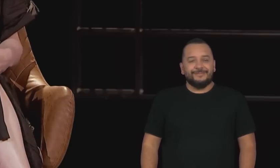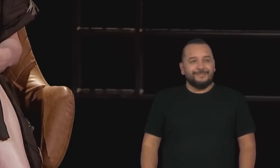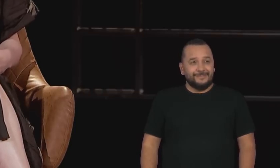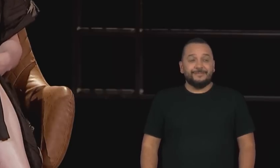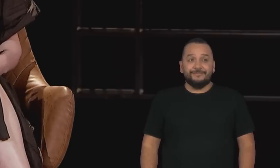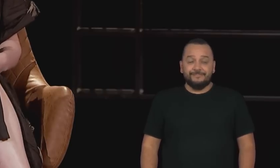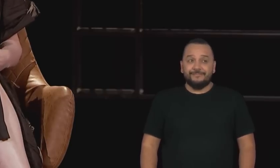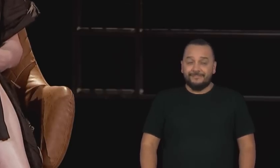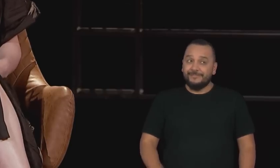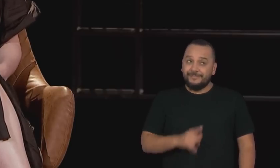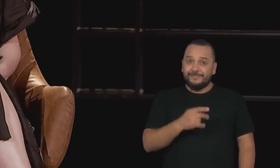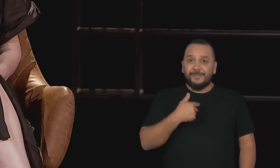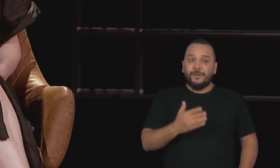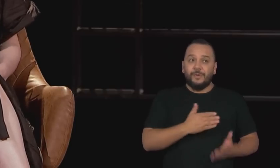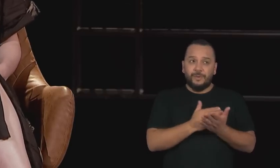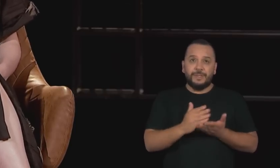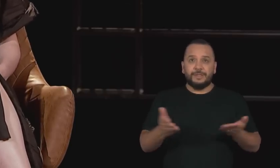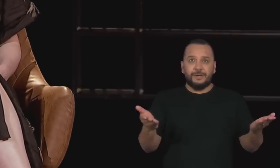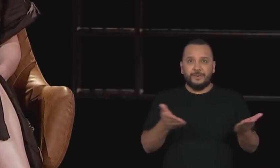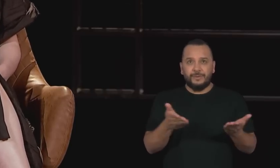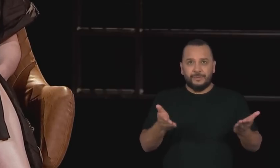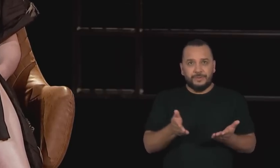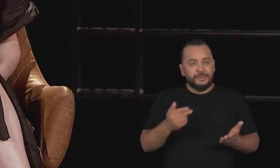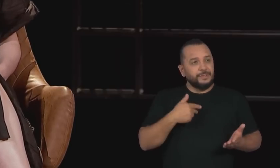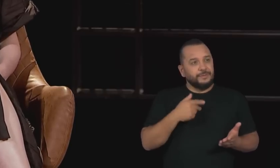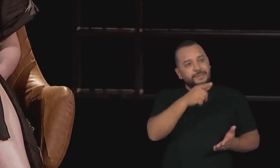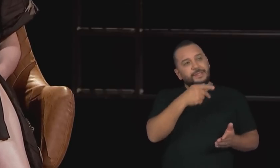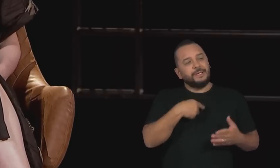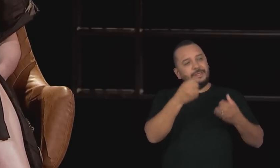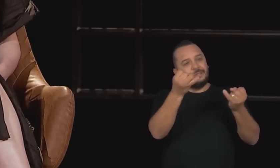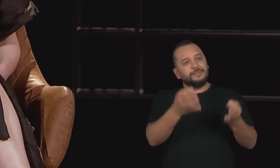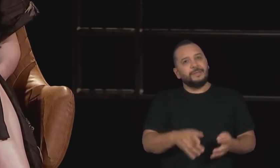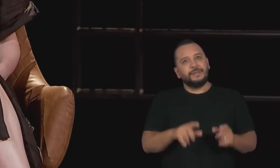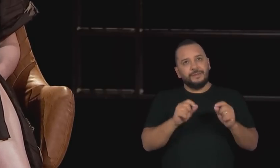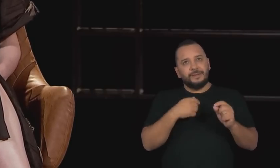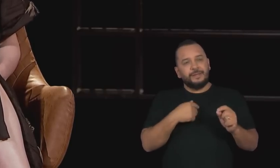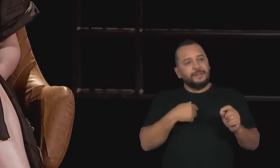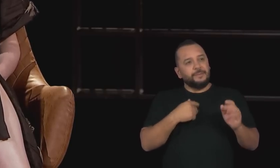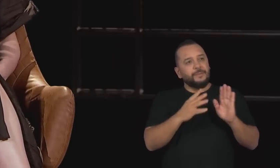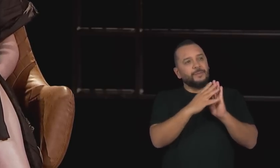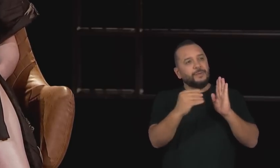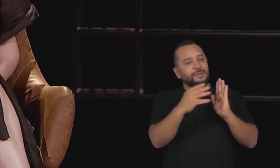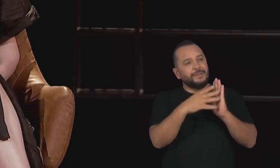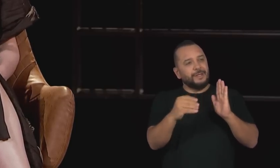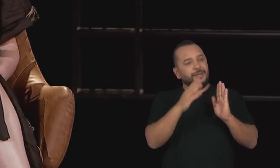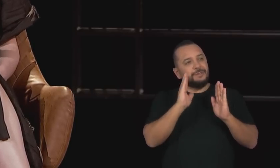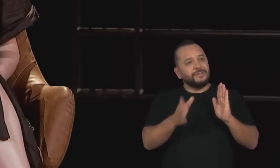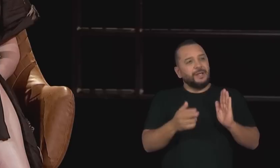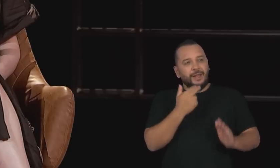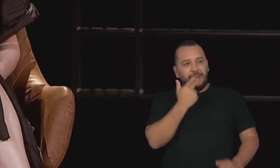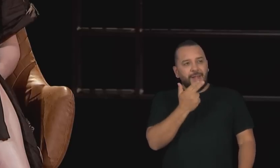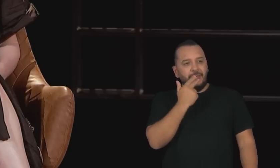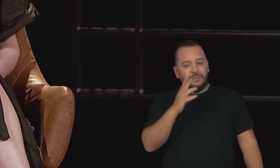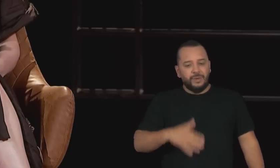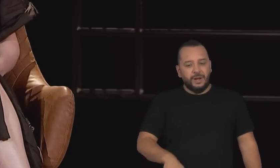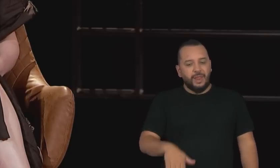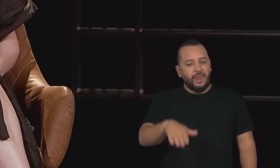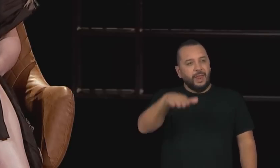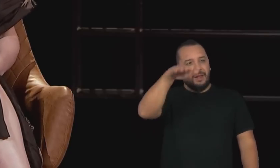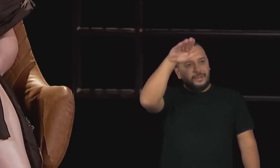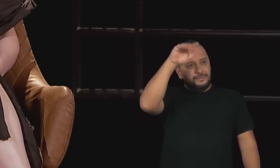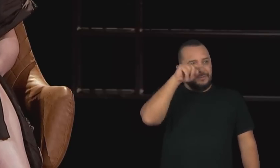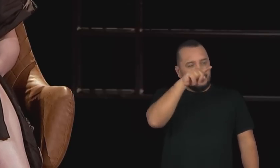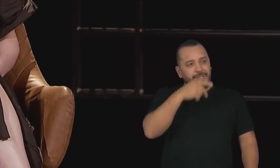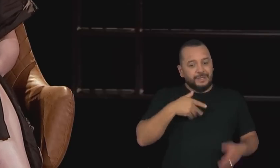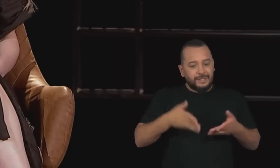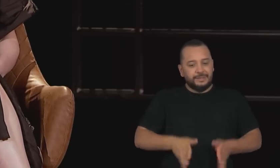Bom, Supla, então para a gente abrir o programa, vamos falar um pouco dessa tua referência, né, do idioma que te acompanha desde cedo, né? Você